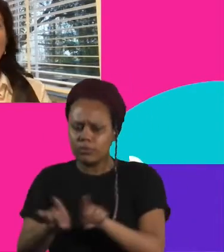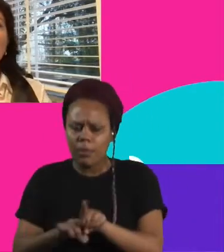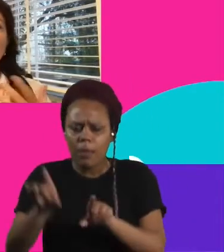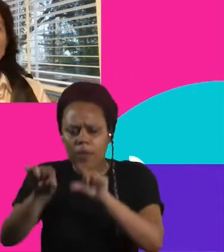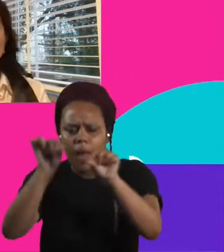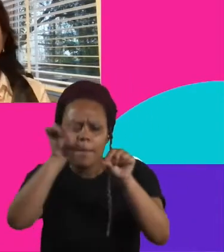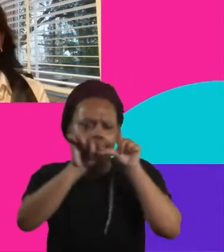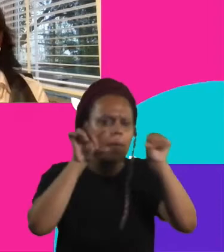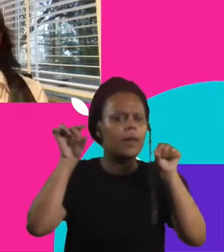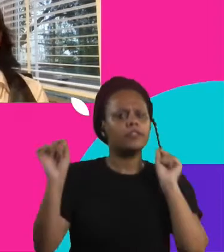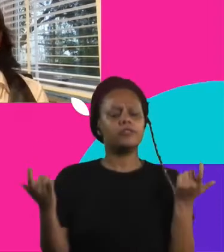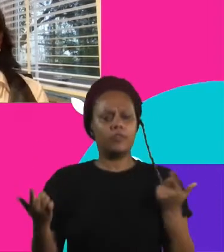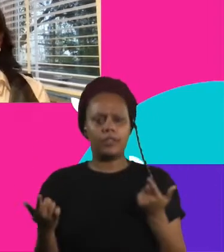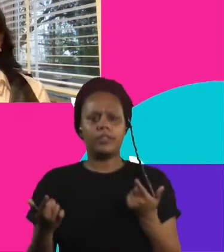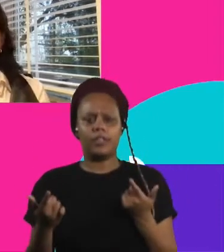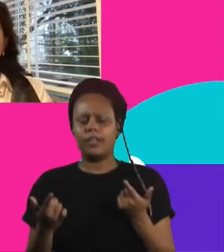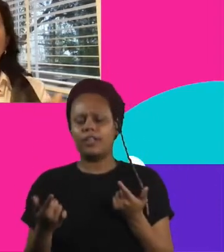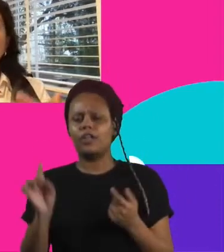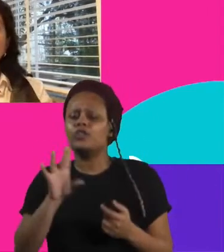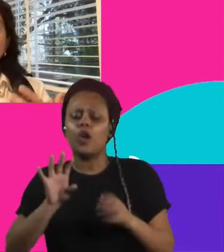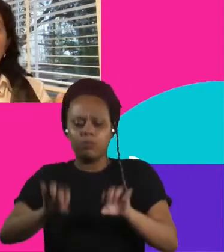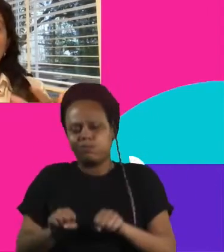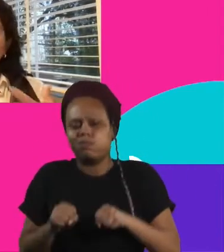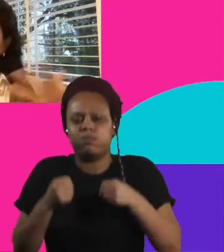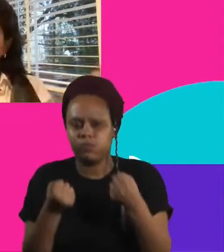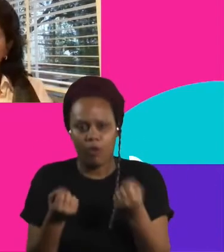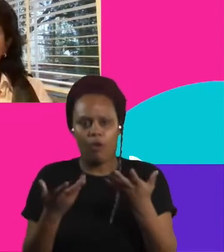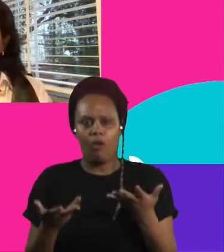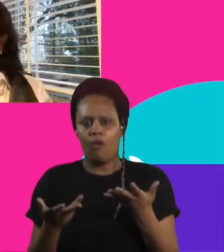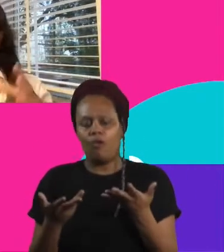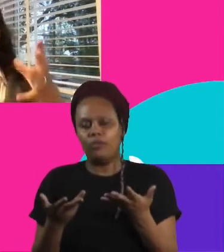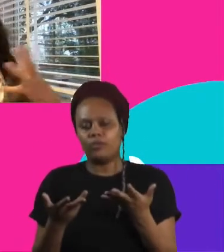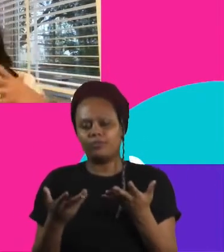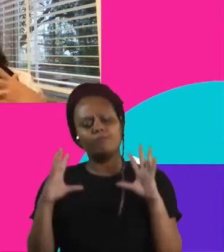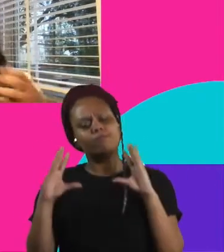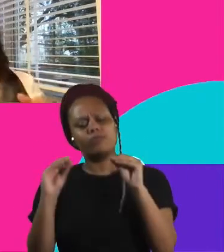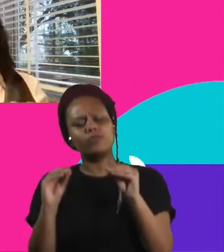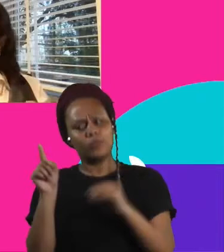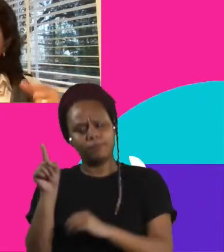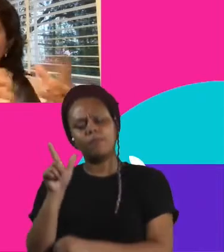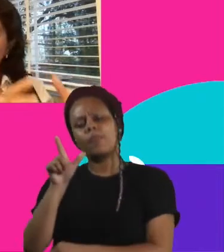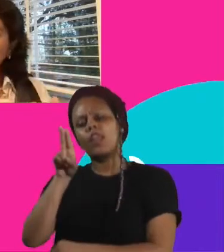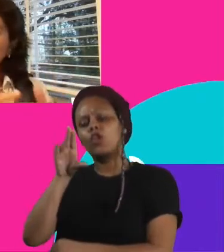por competência, com meritocracia, a gente acha que isso tudo que Lúcia trouxe aí, o uso da